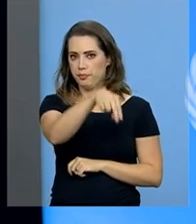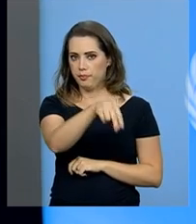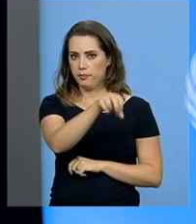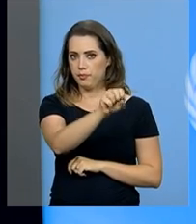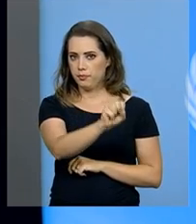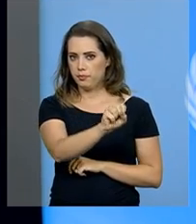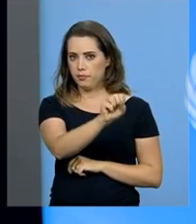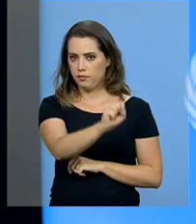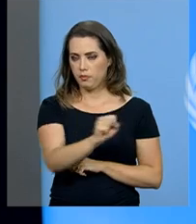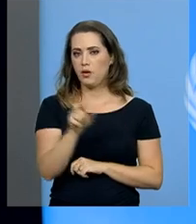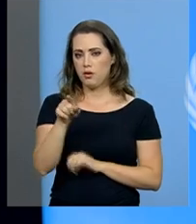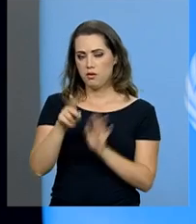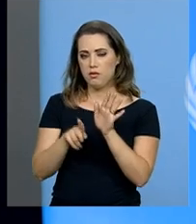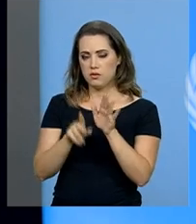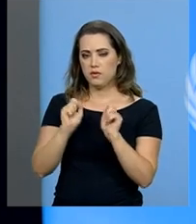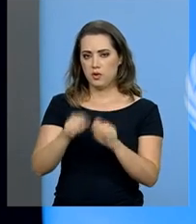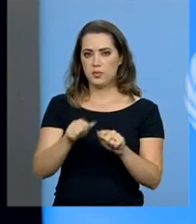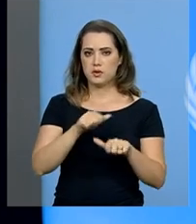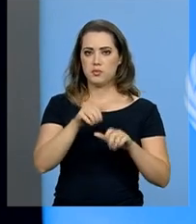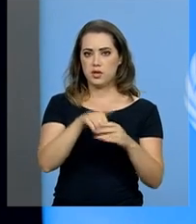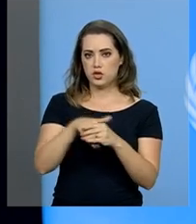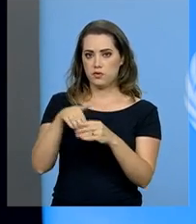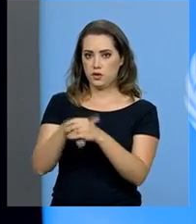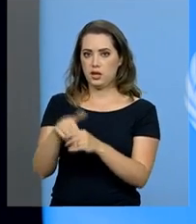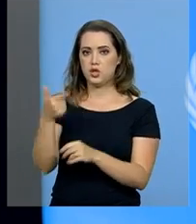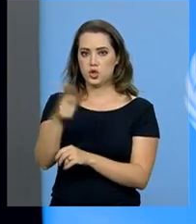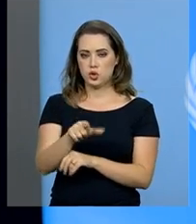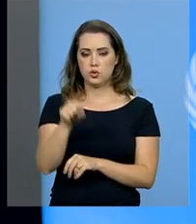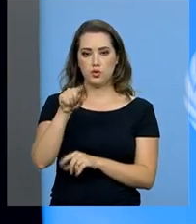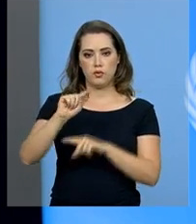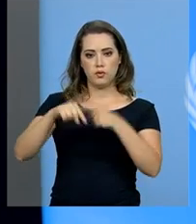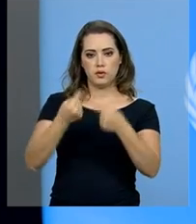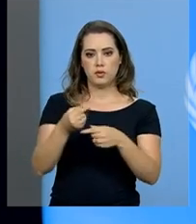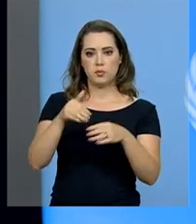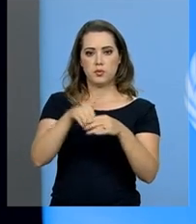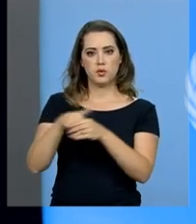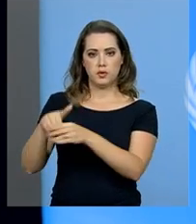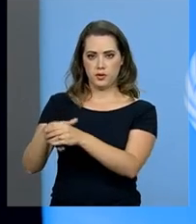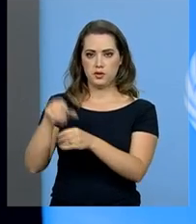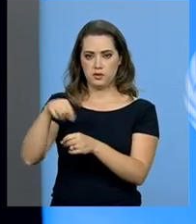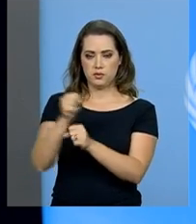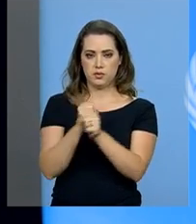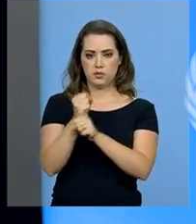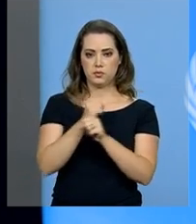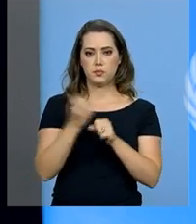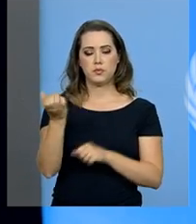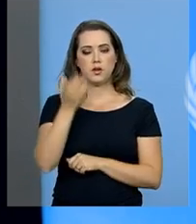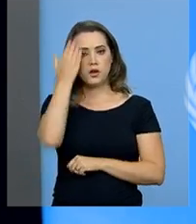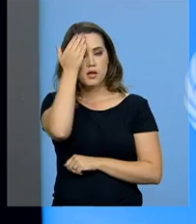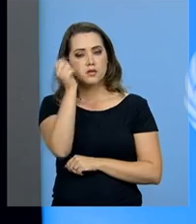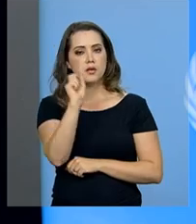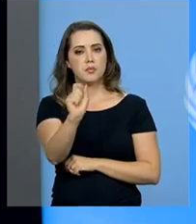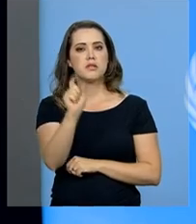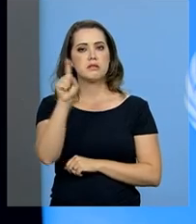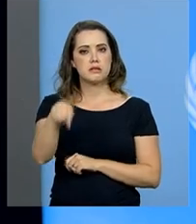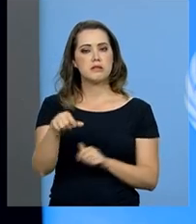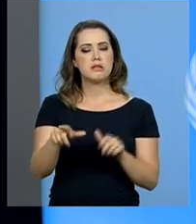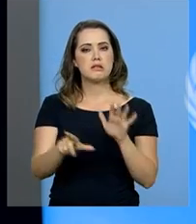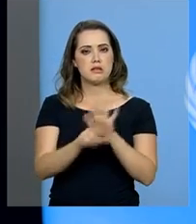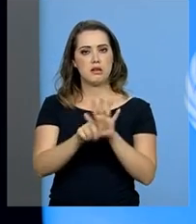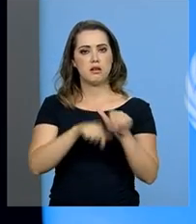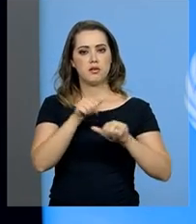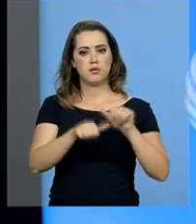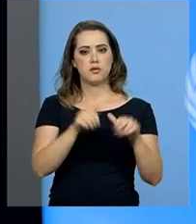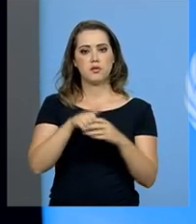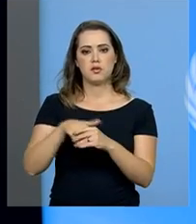de votar a reforma da previdência novamente depois das eleições eu gostaria de saber se essa reforma seria a